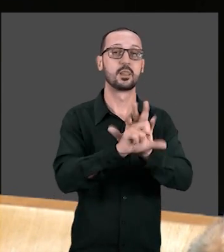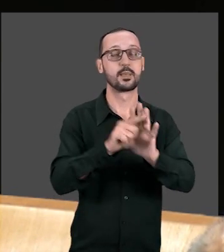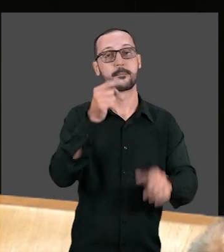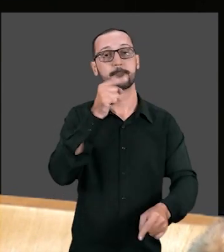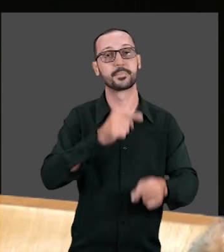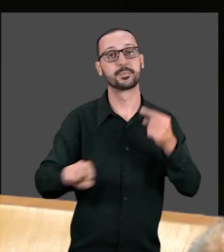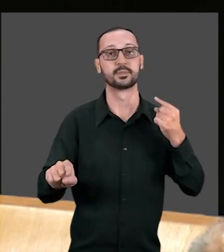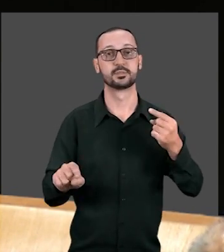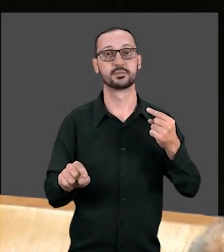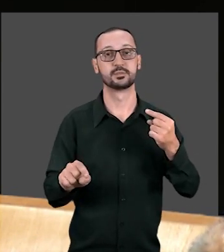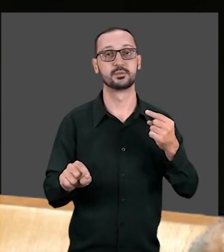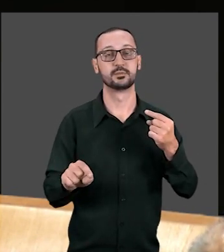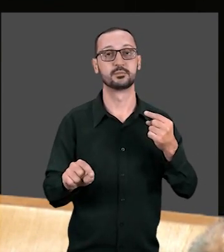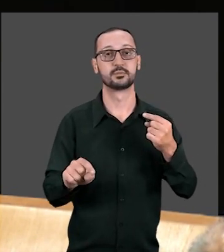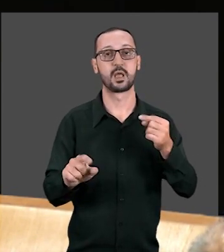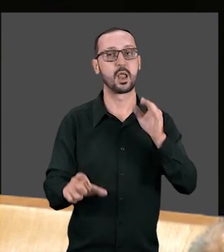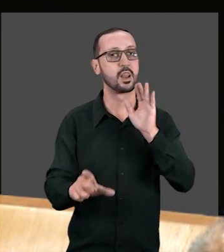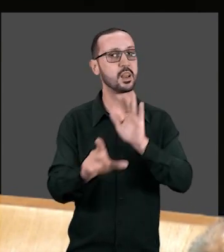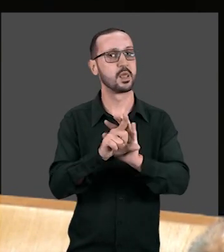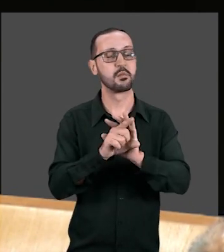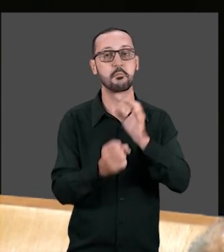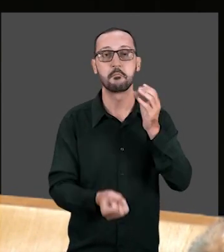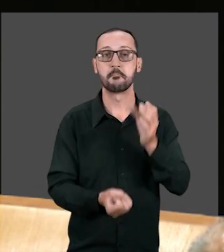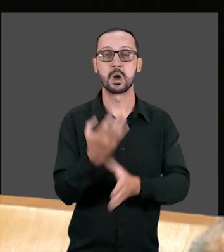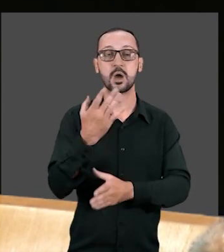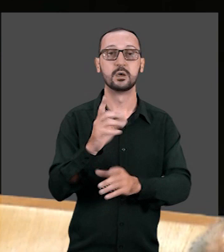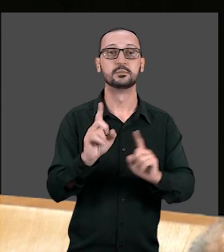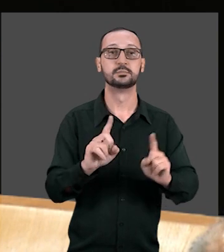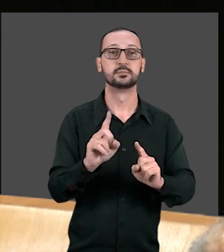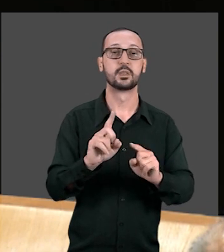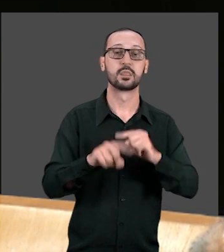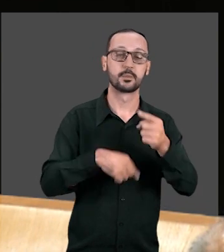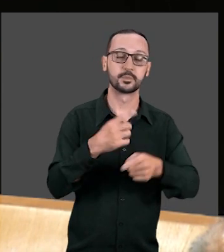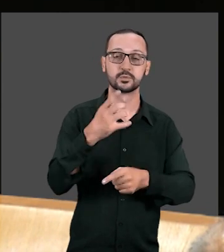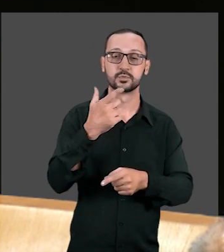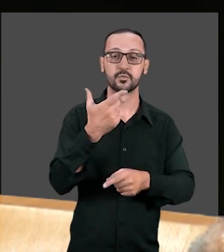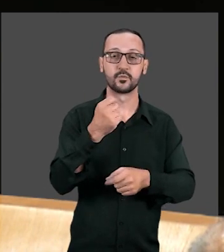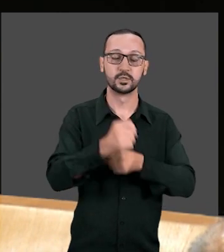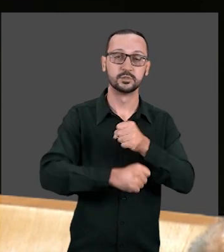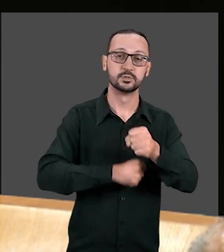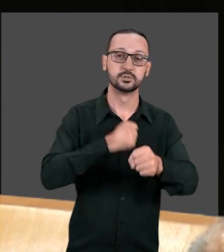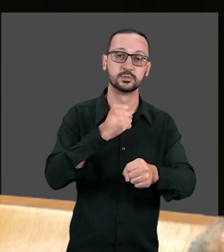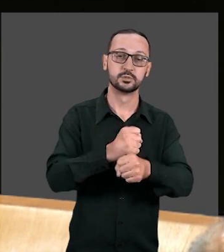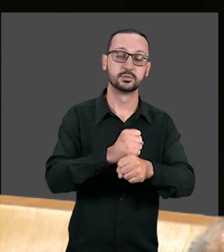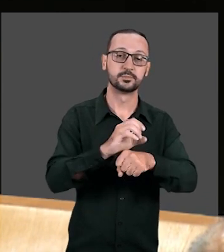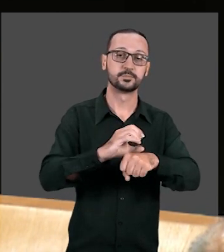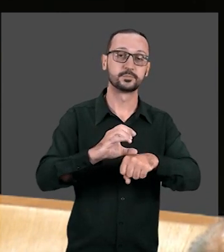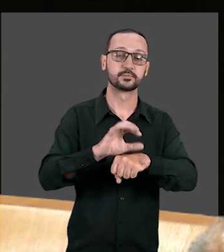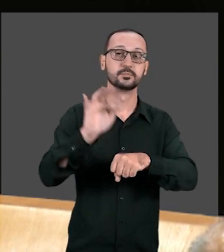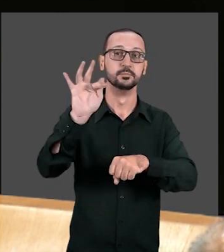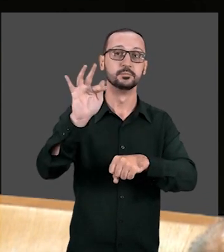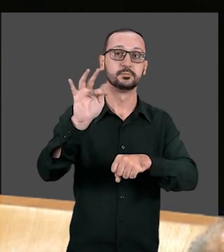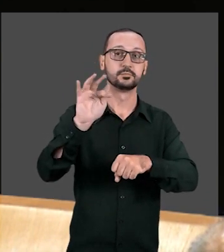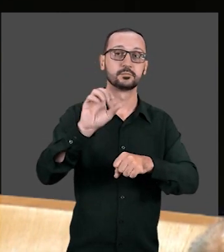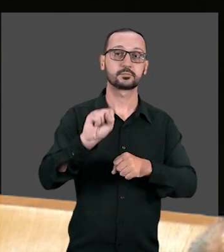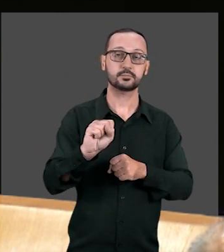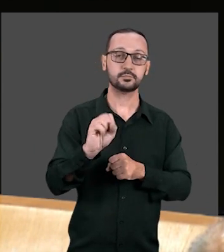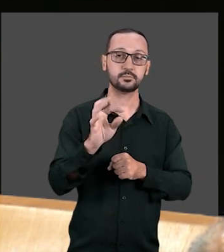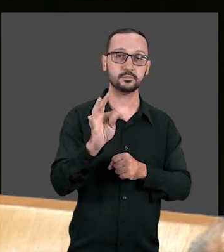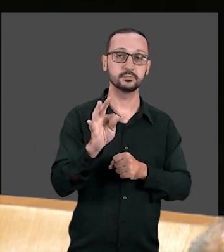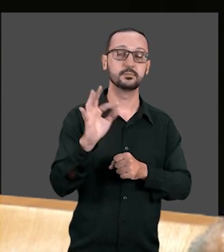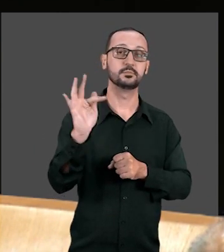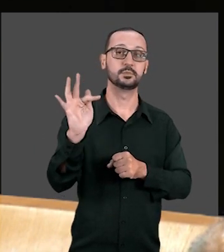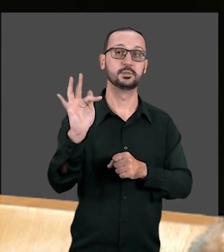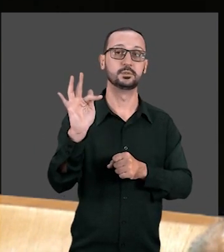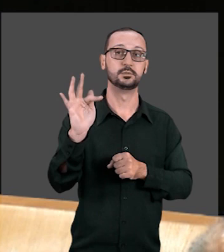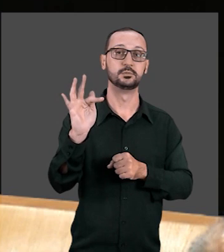proibindo o nepotismo, ela não veio e, portanto, depois de 20 anos de vigência da Constituição, o Supremo Tribunal